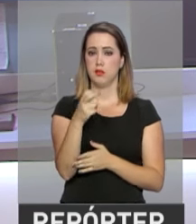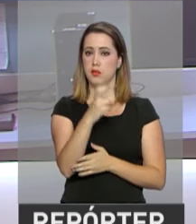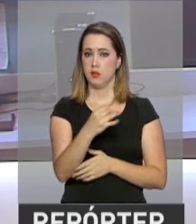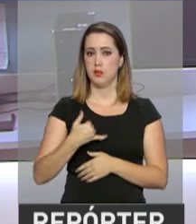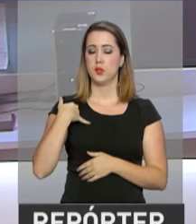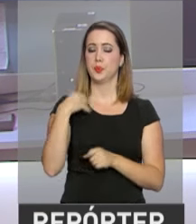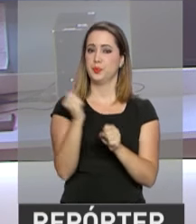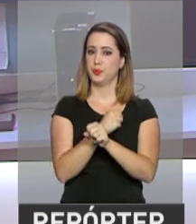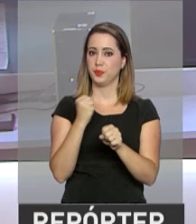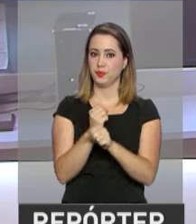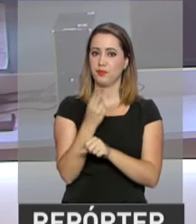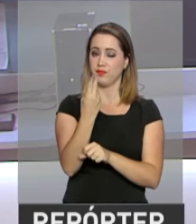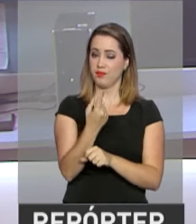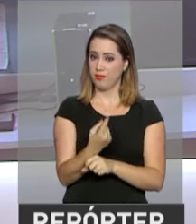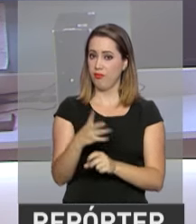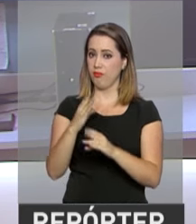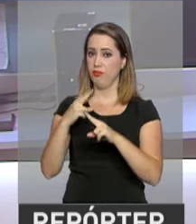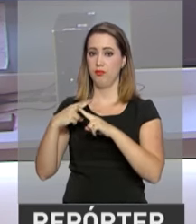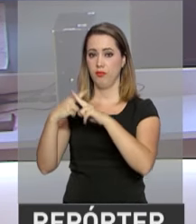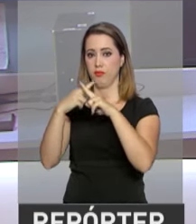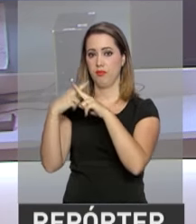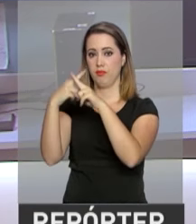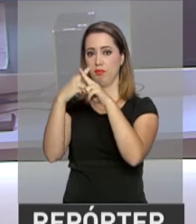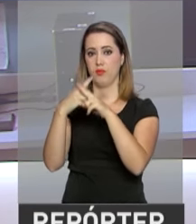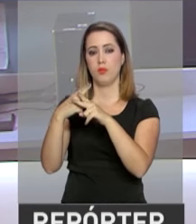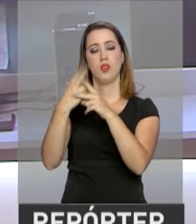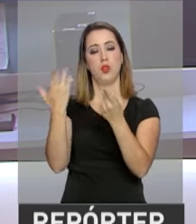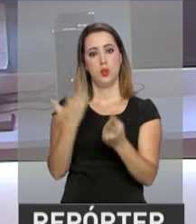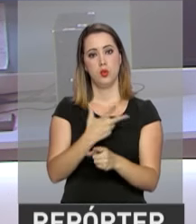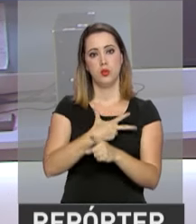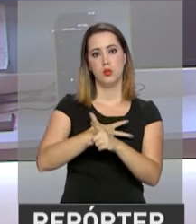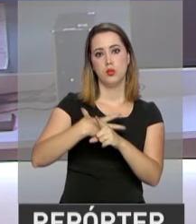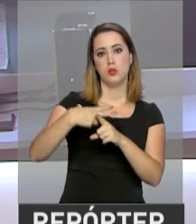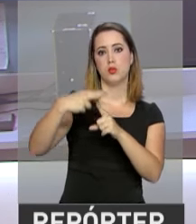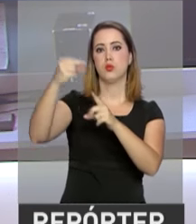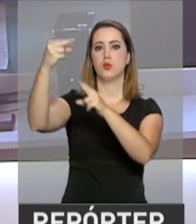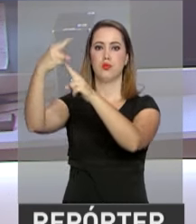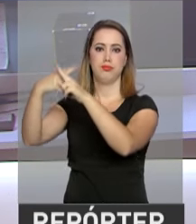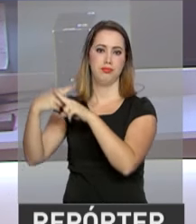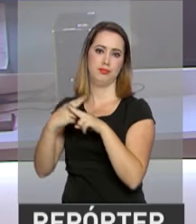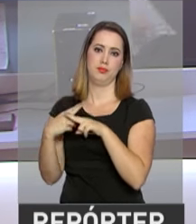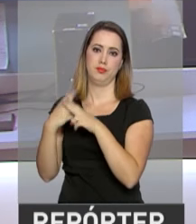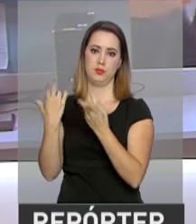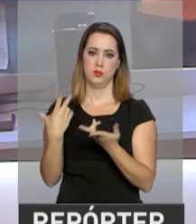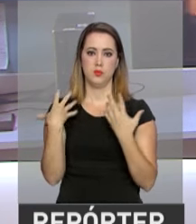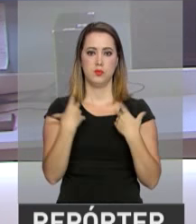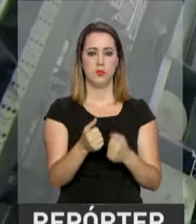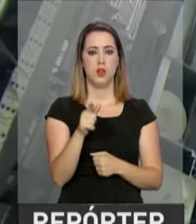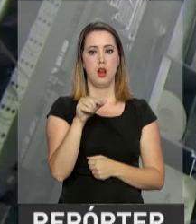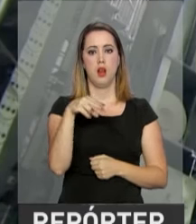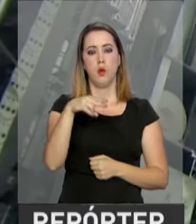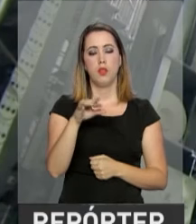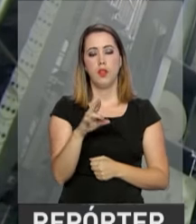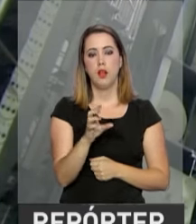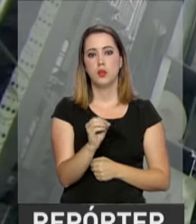que foi lançado na manhã de hoje enquanto a melhor essa história pra gente é o repórter leonardo meira